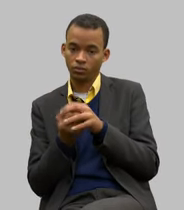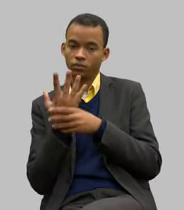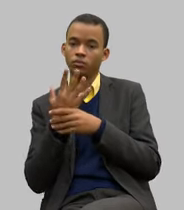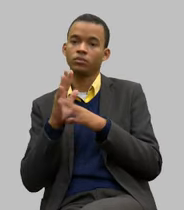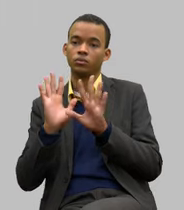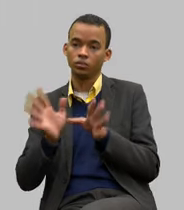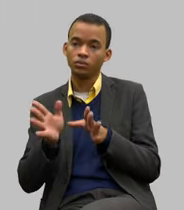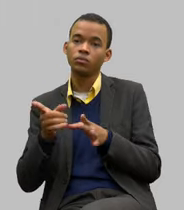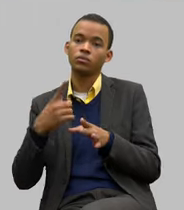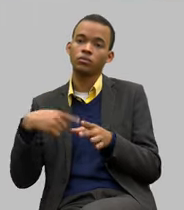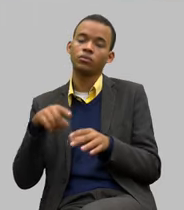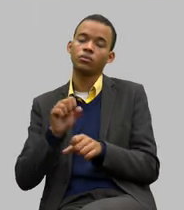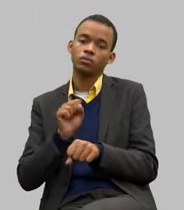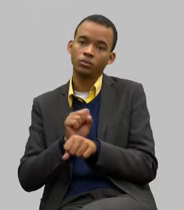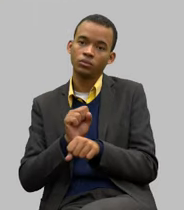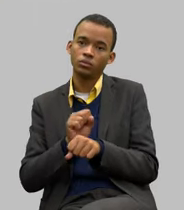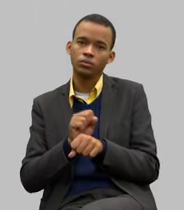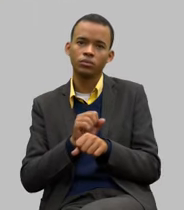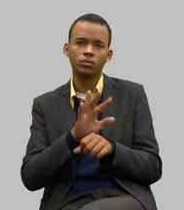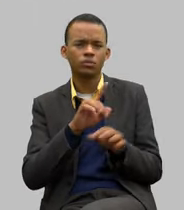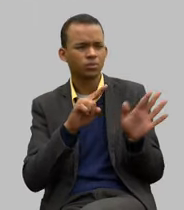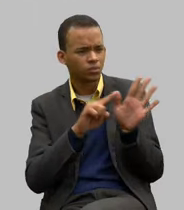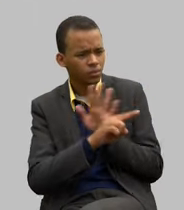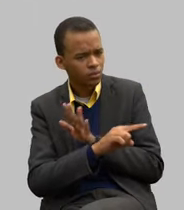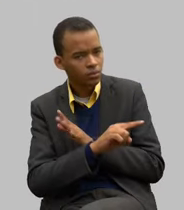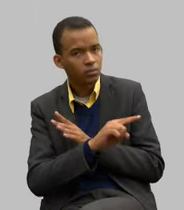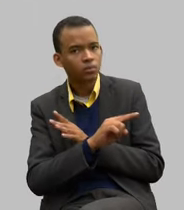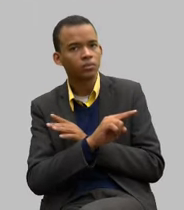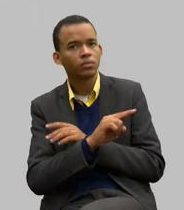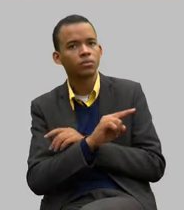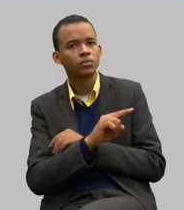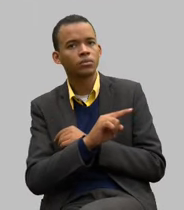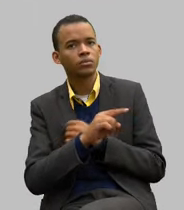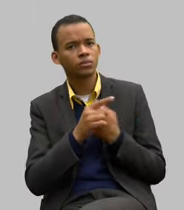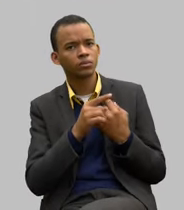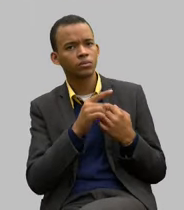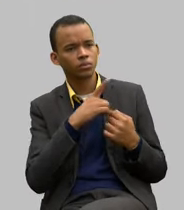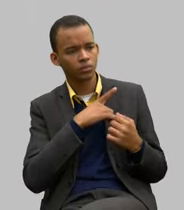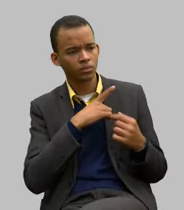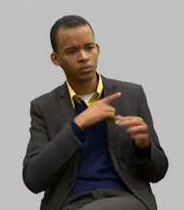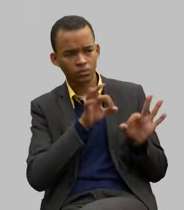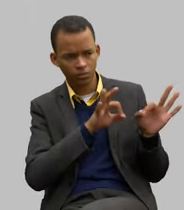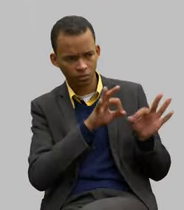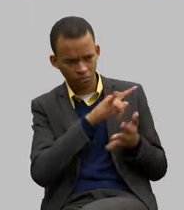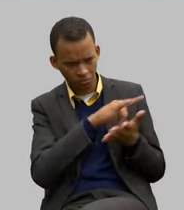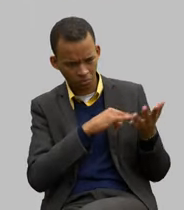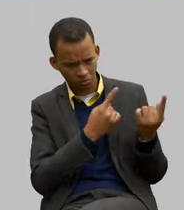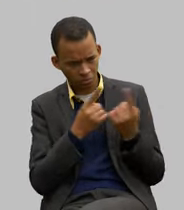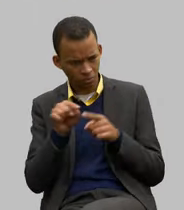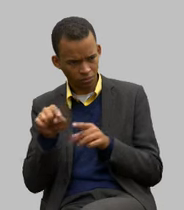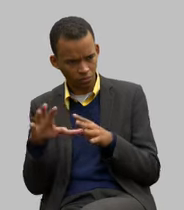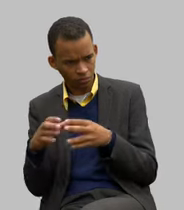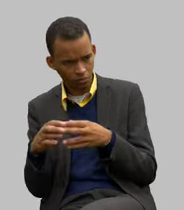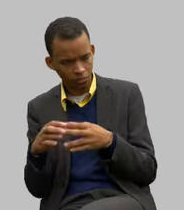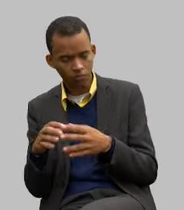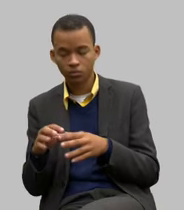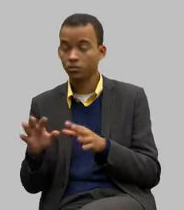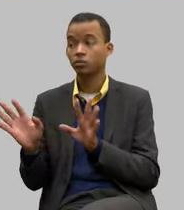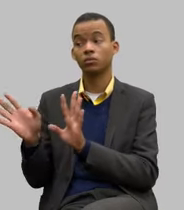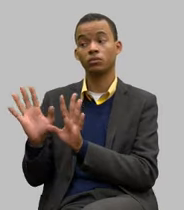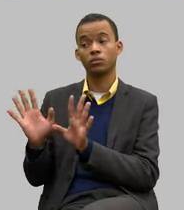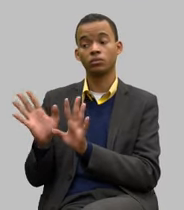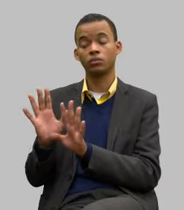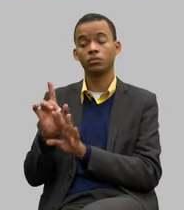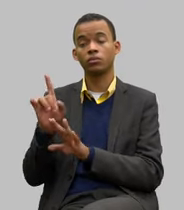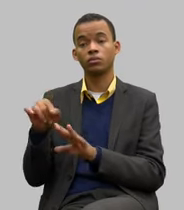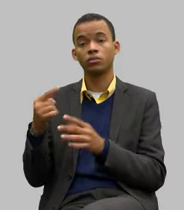aí ingressaram com ação direta de constitucionalidade contra a comissão não contra contra a a a a